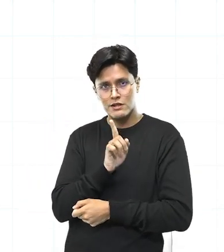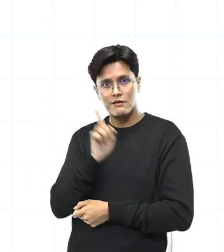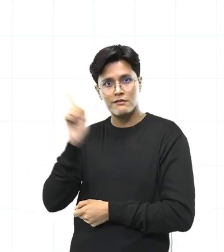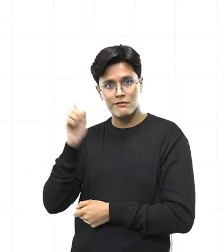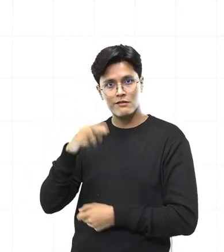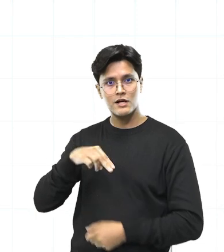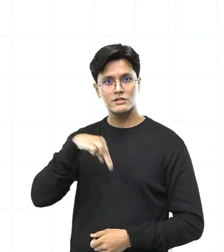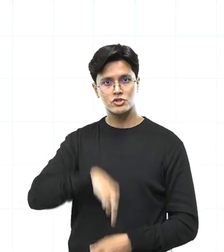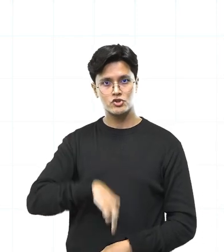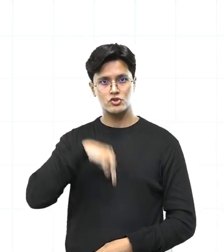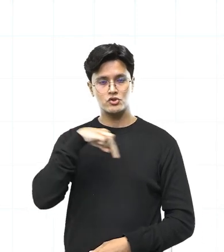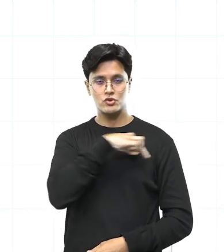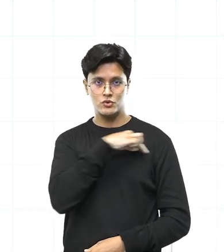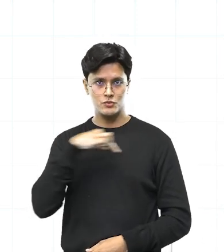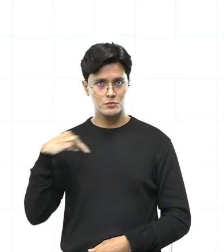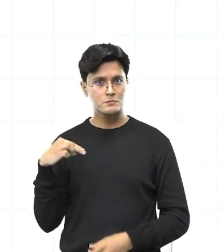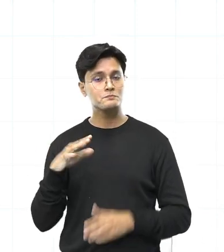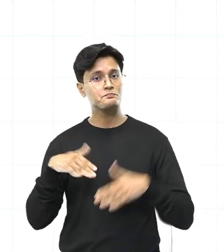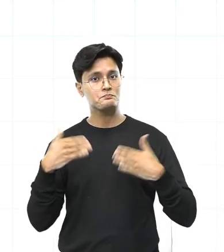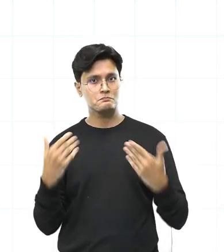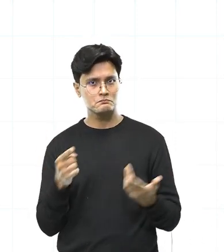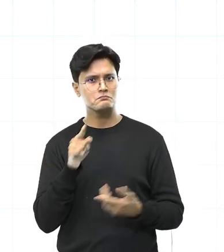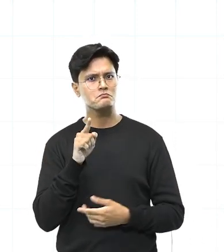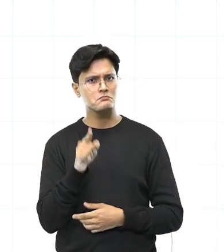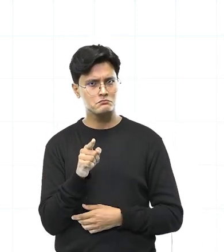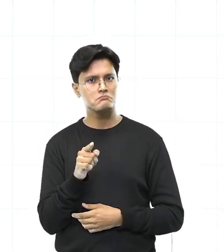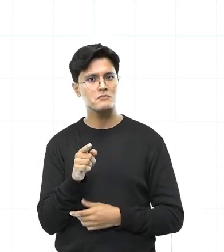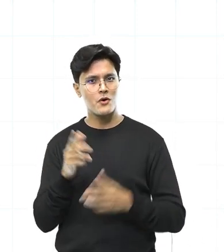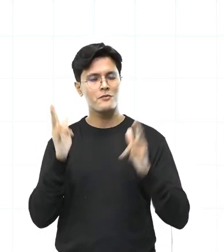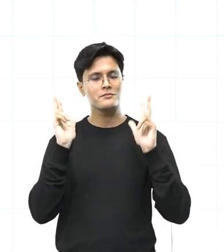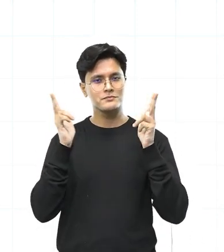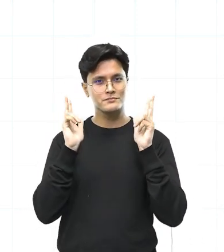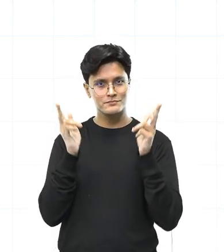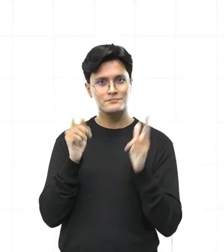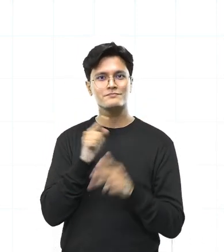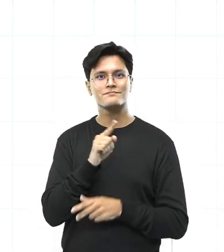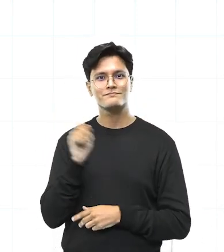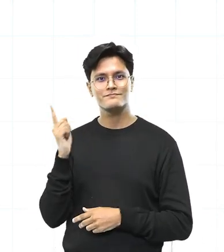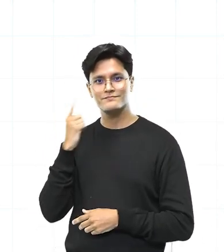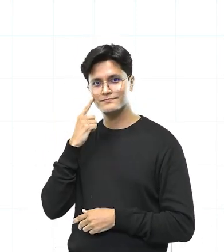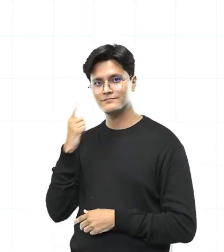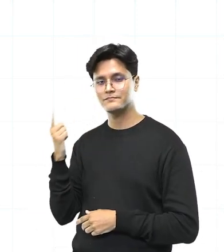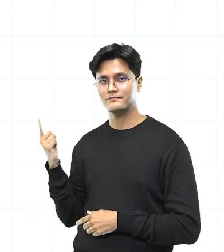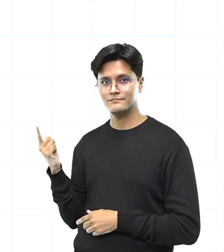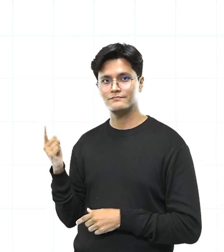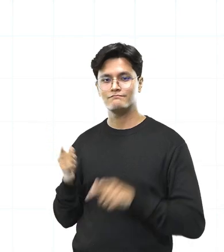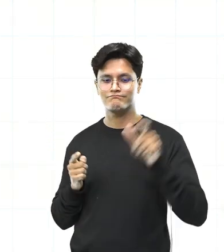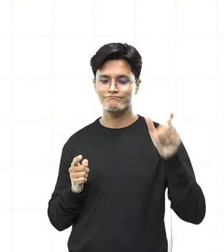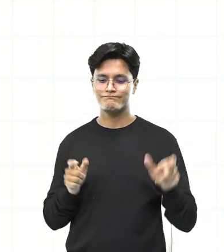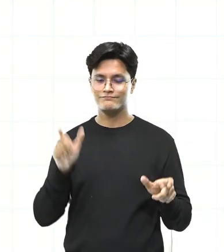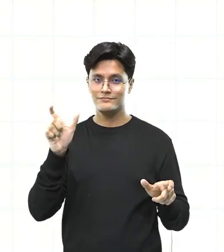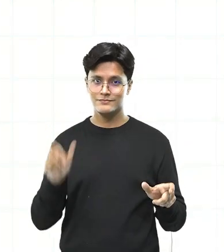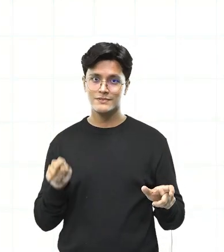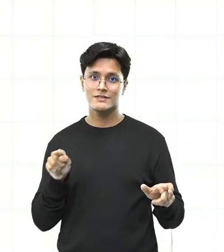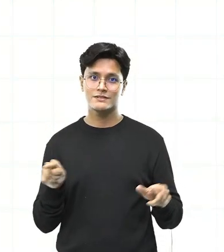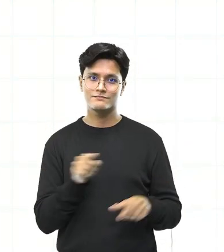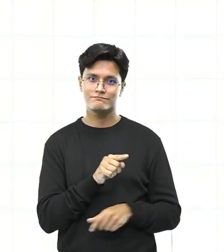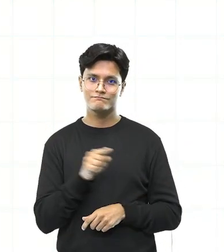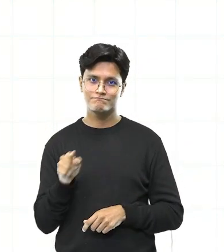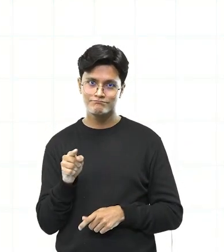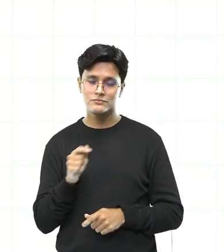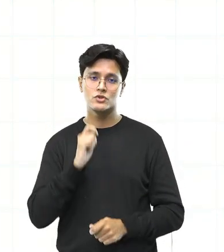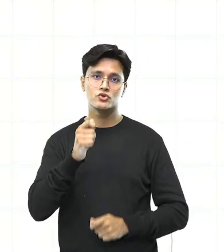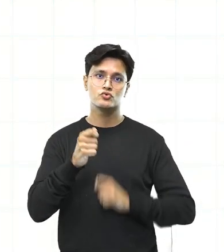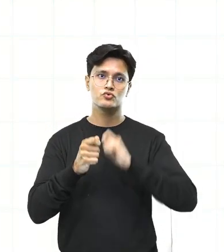Então, olha só que aventura, né? Que aventura nós teríamos aí. Alpinista e fotógrafo